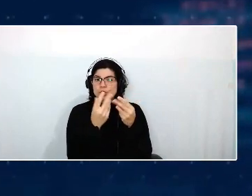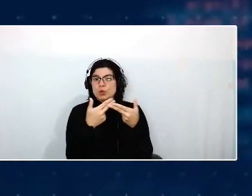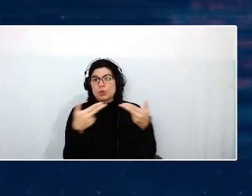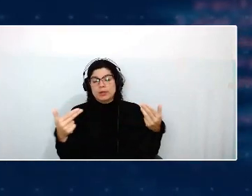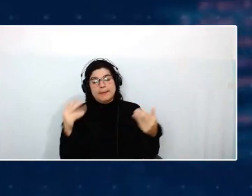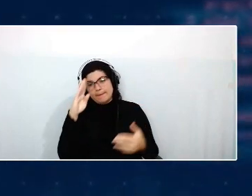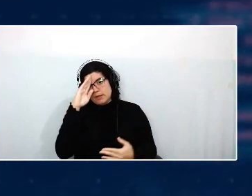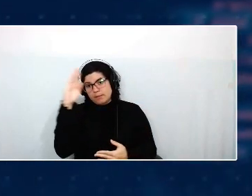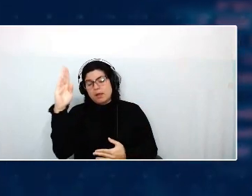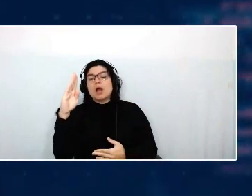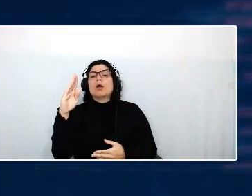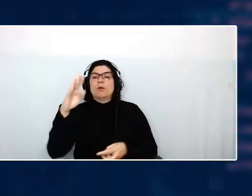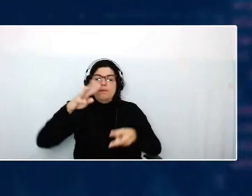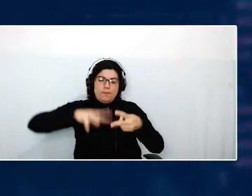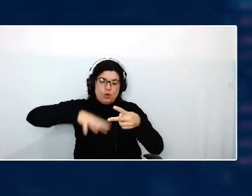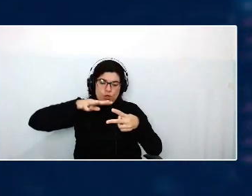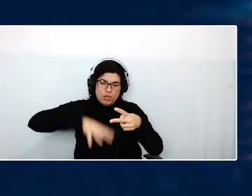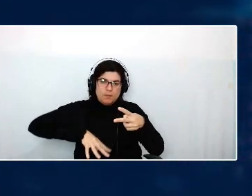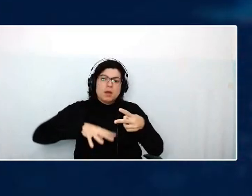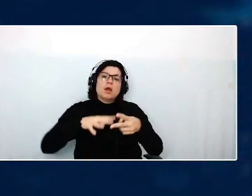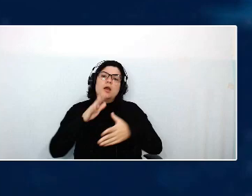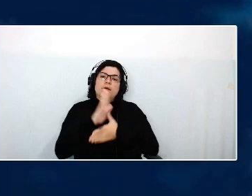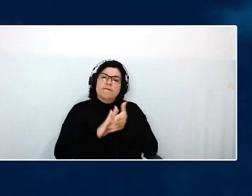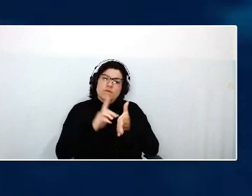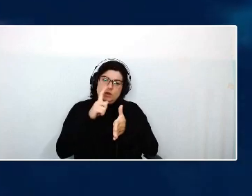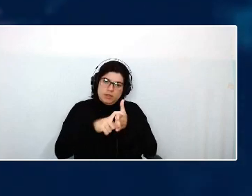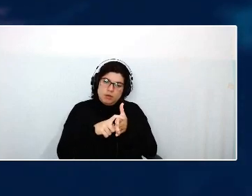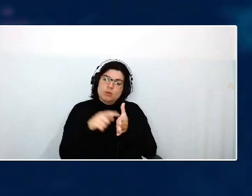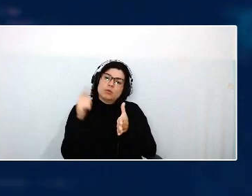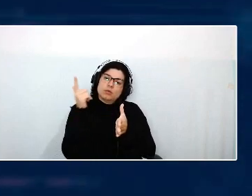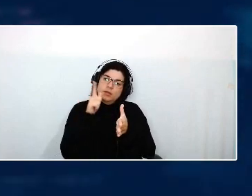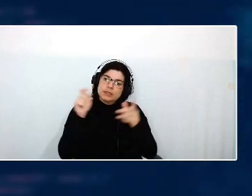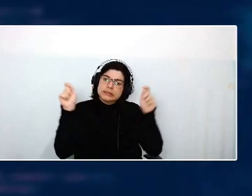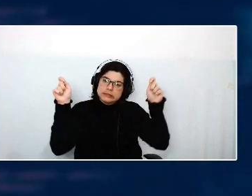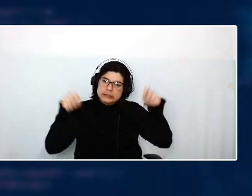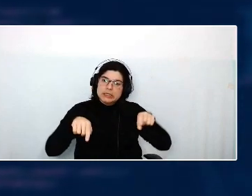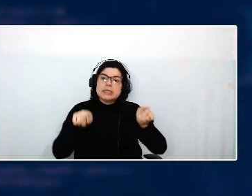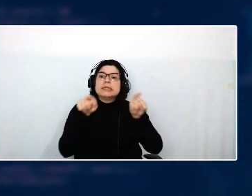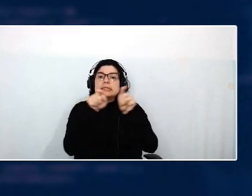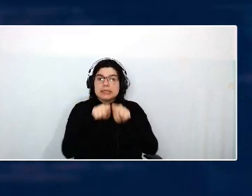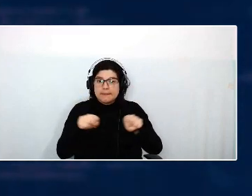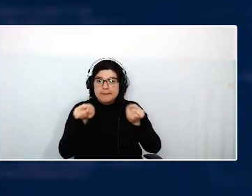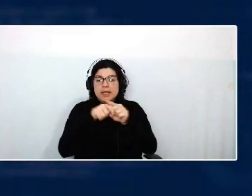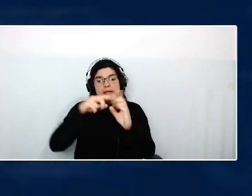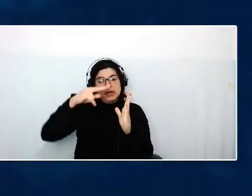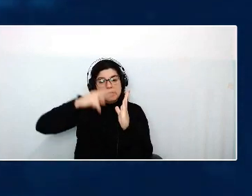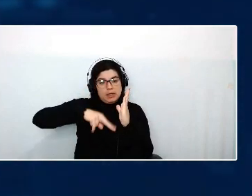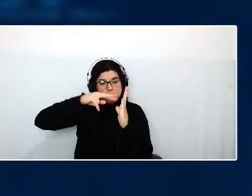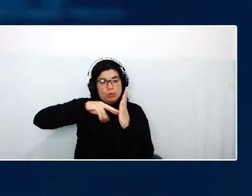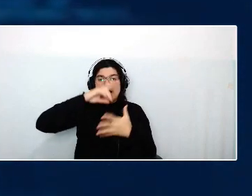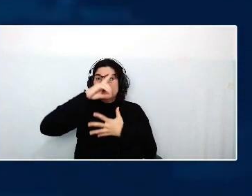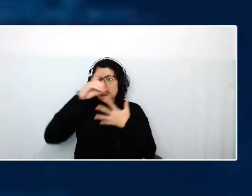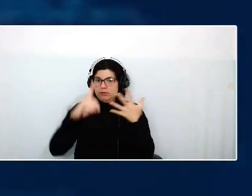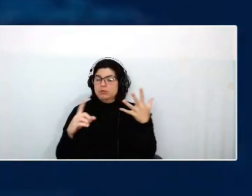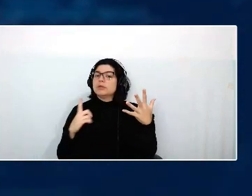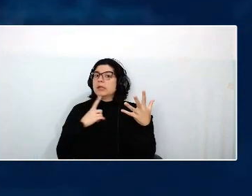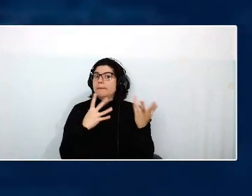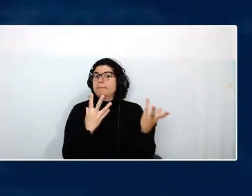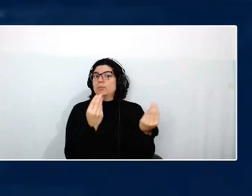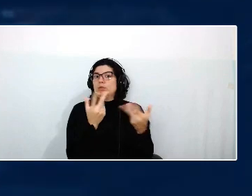programação funcional, para facilitar esse trabalho com programação funcional e com as estruturas de dados que ela coloca. Enfim, um monte de coisa